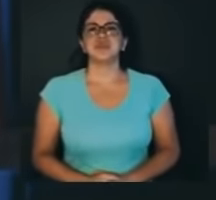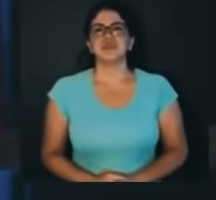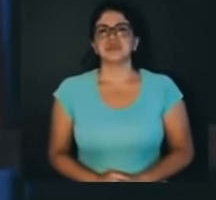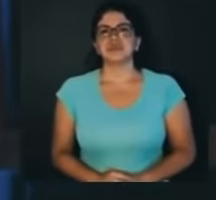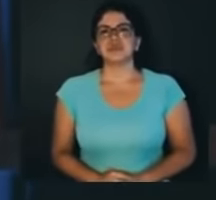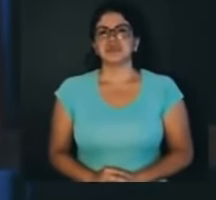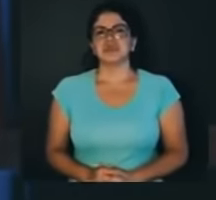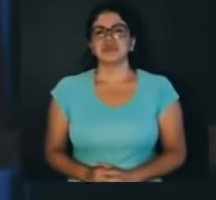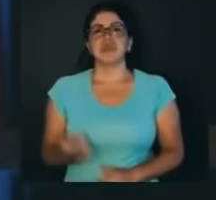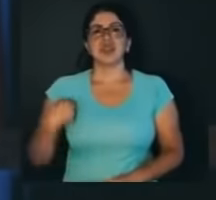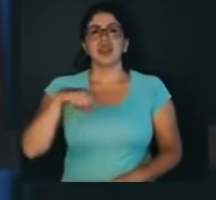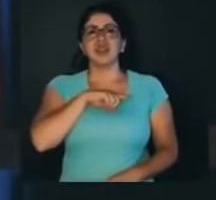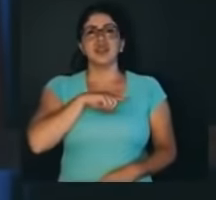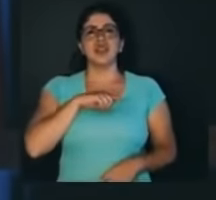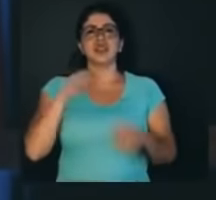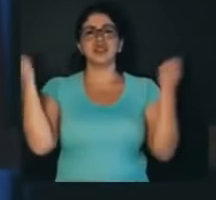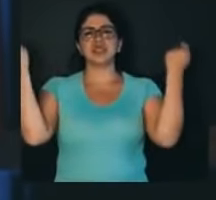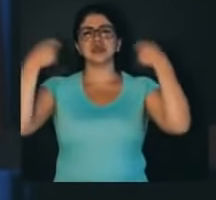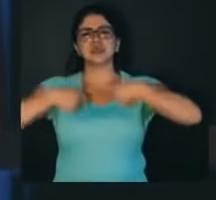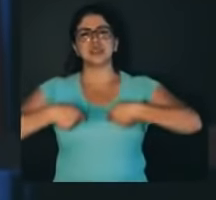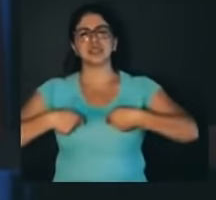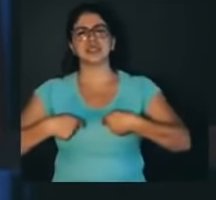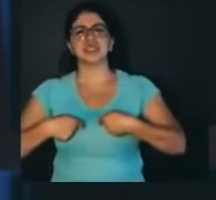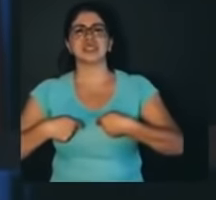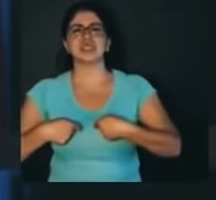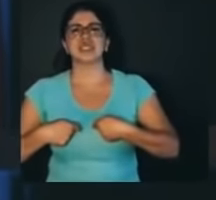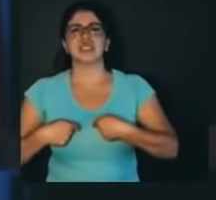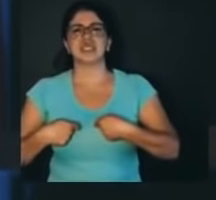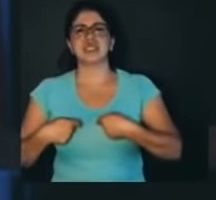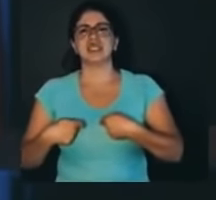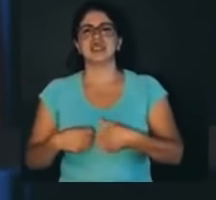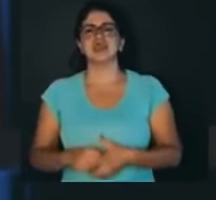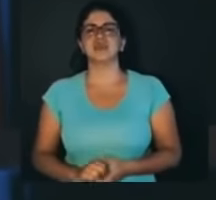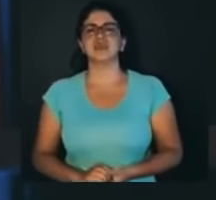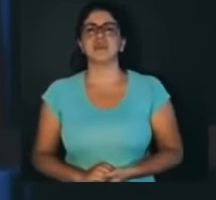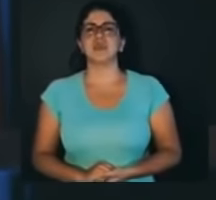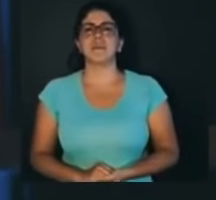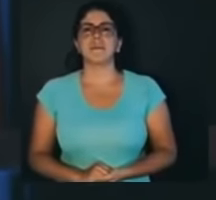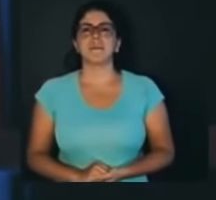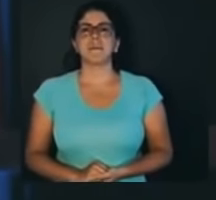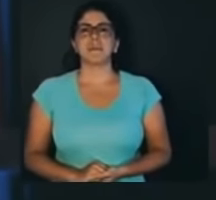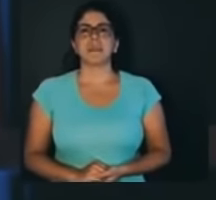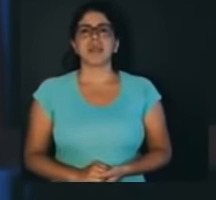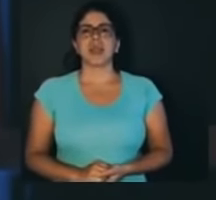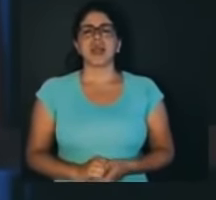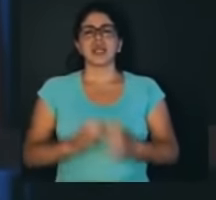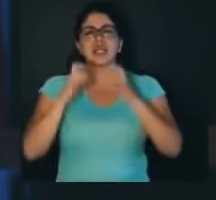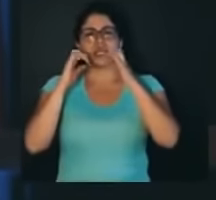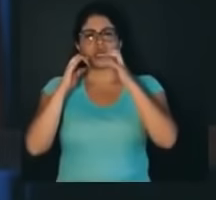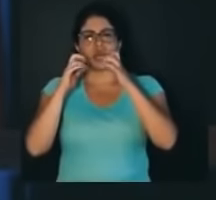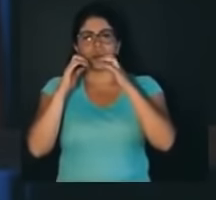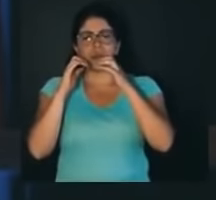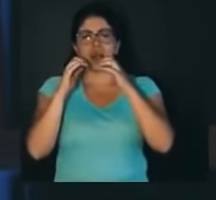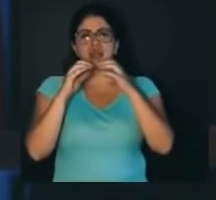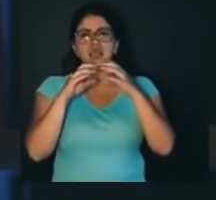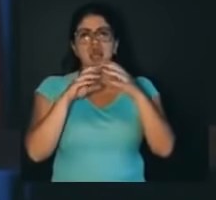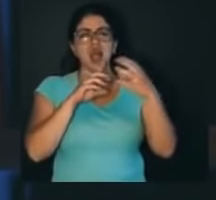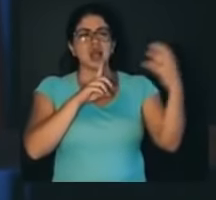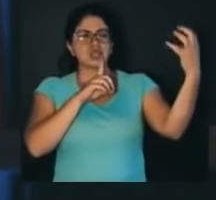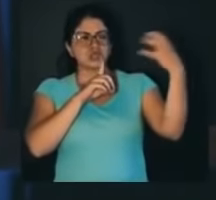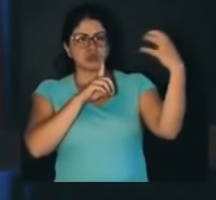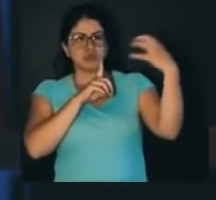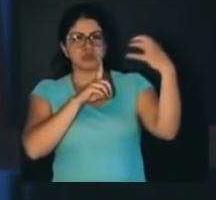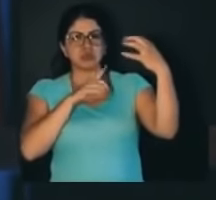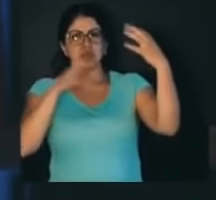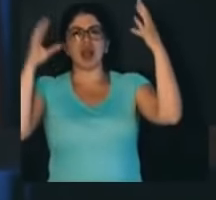memória emocional, onde guardamos aquilo que é bom e aquilo que é mau. E Jesus, conversando com os fariseus, eles